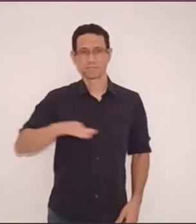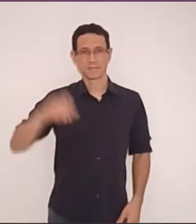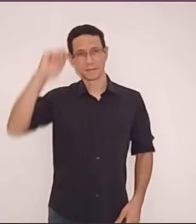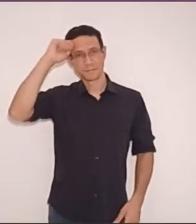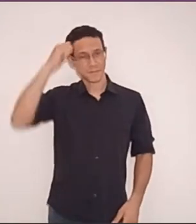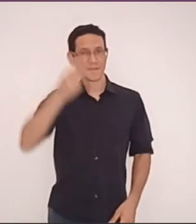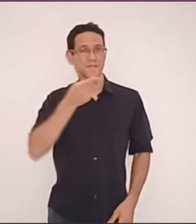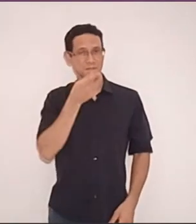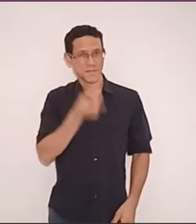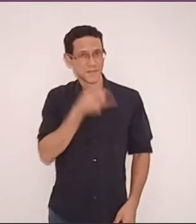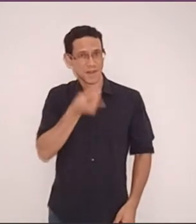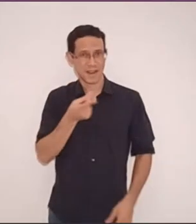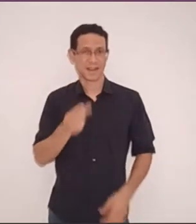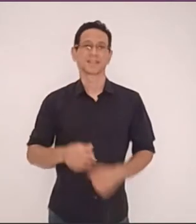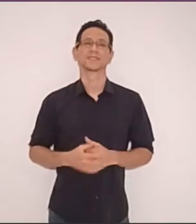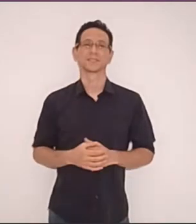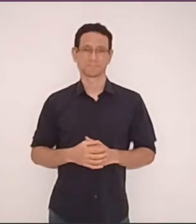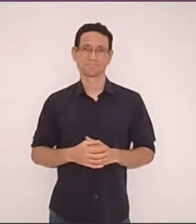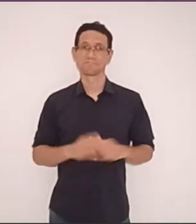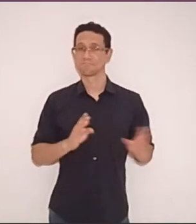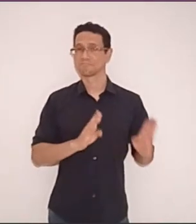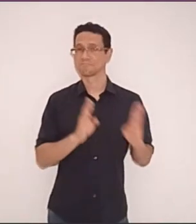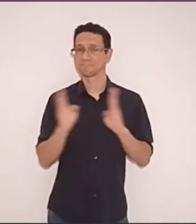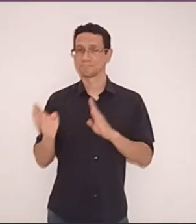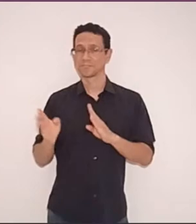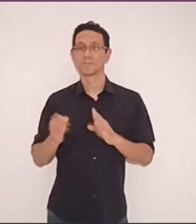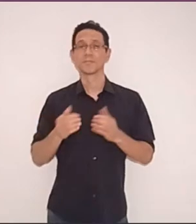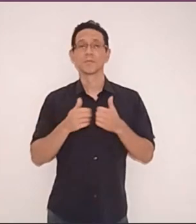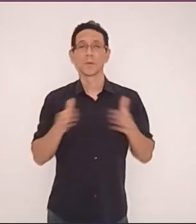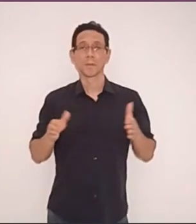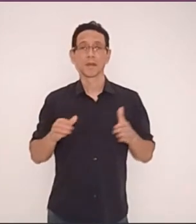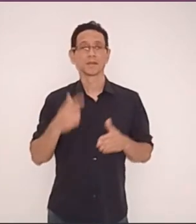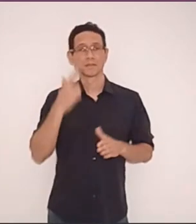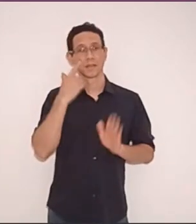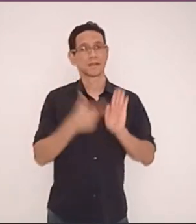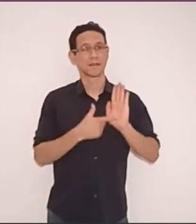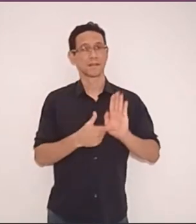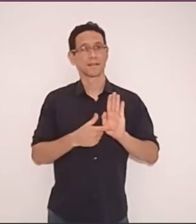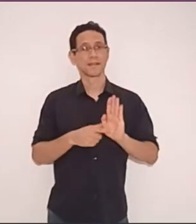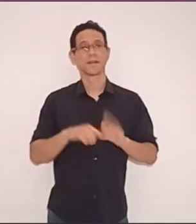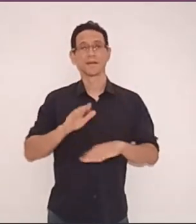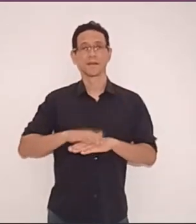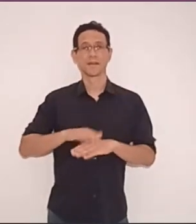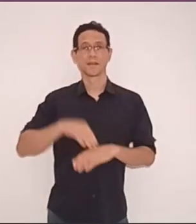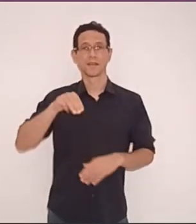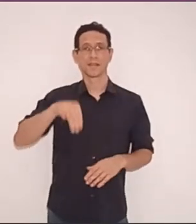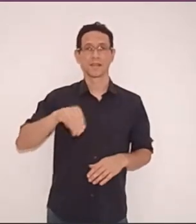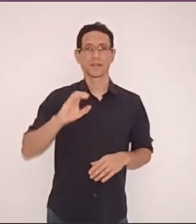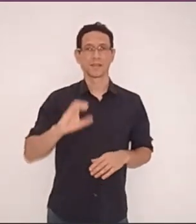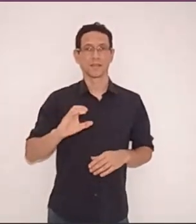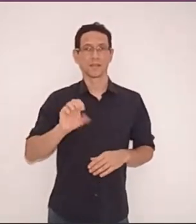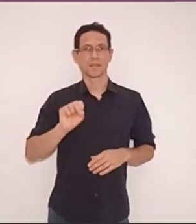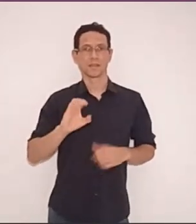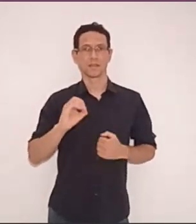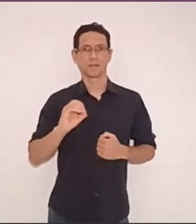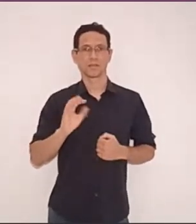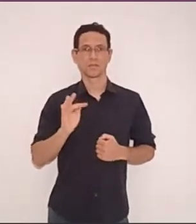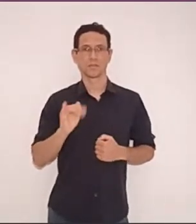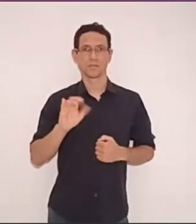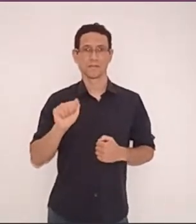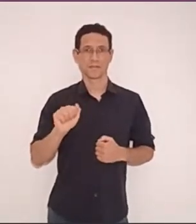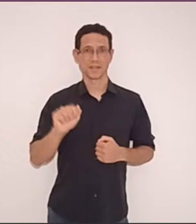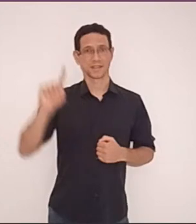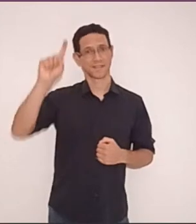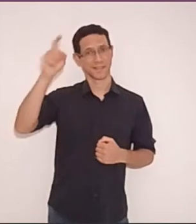falando na esse esse episódio a passar a abertura apresentação é esse Sofia quando ainda